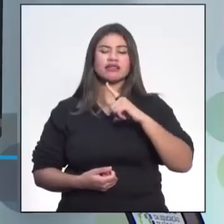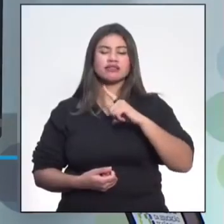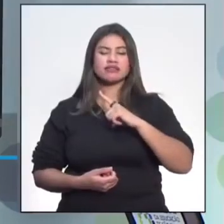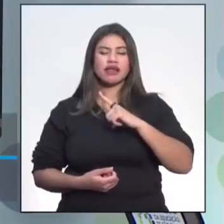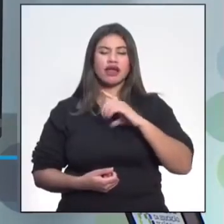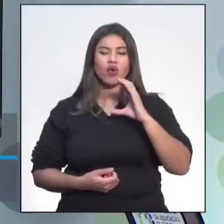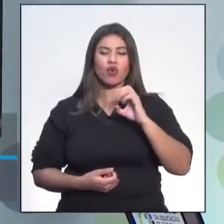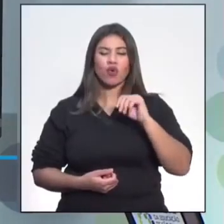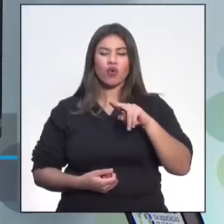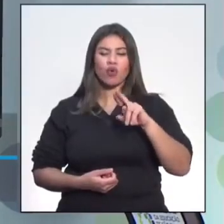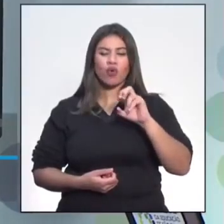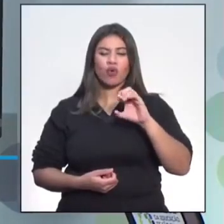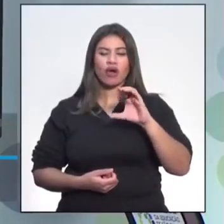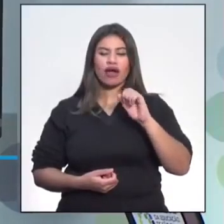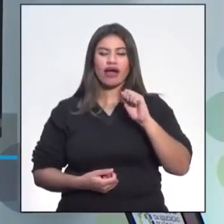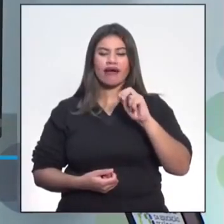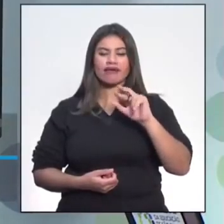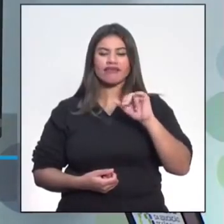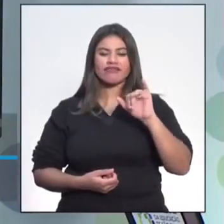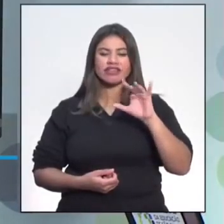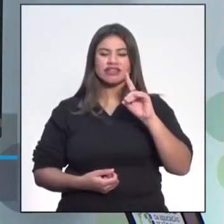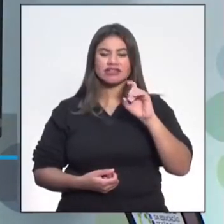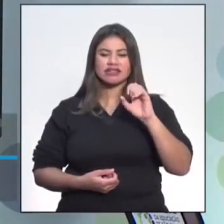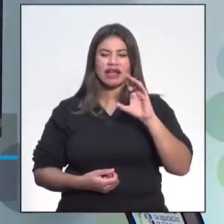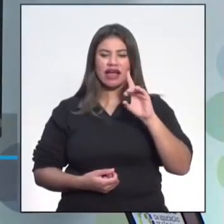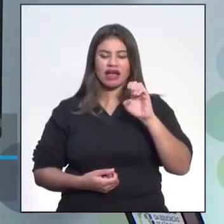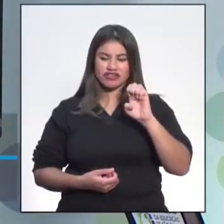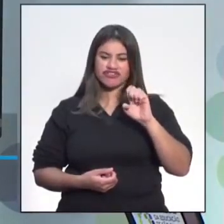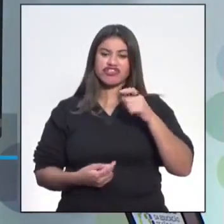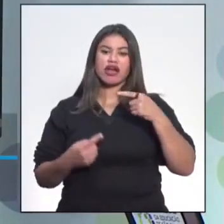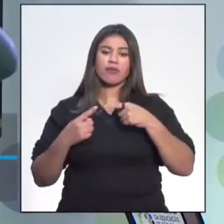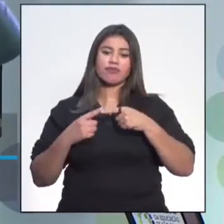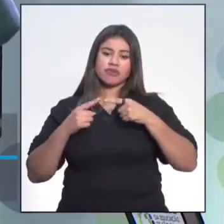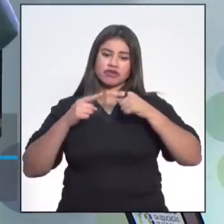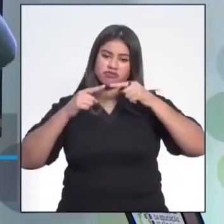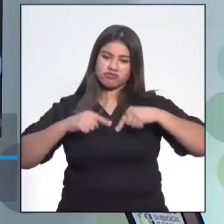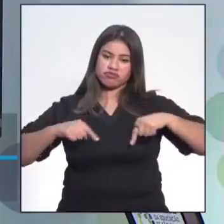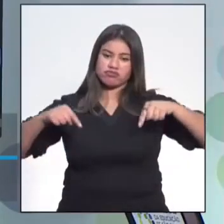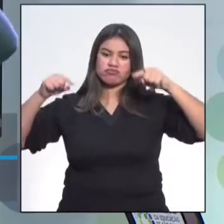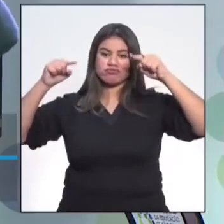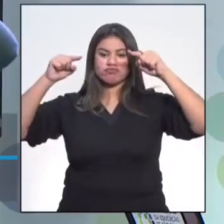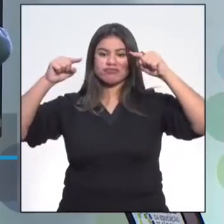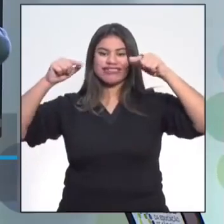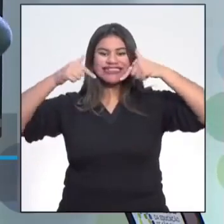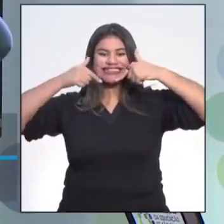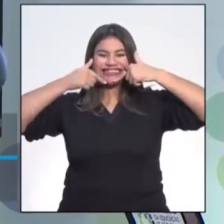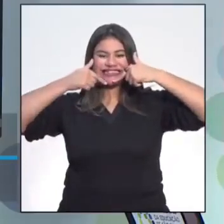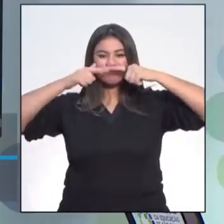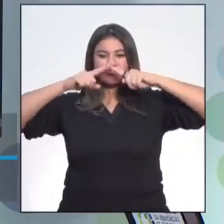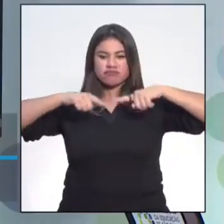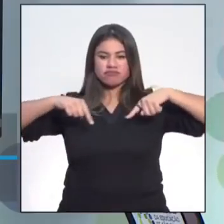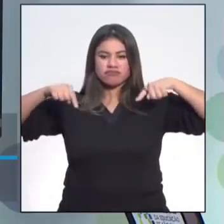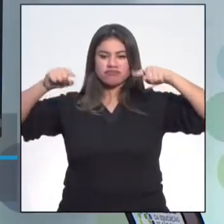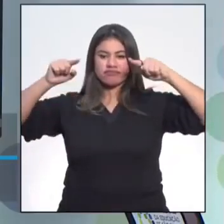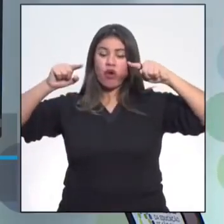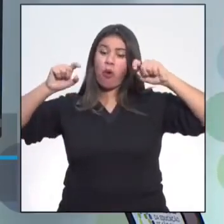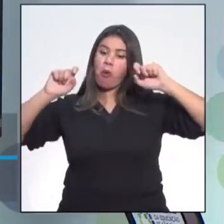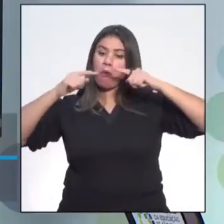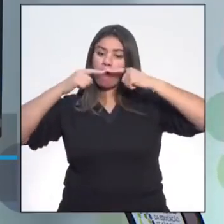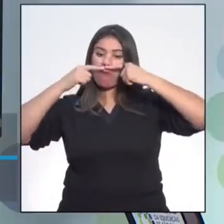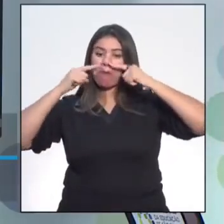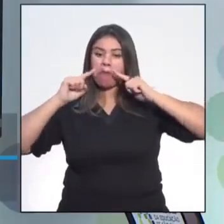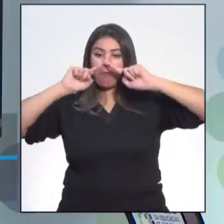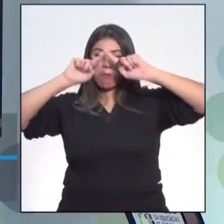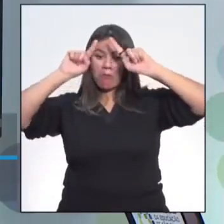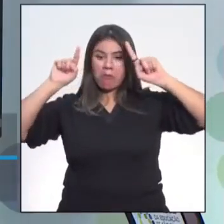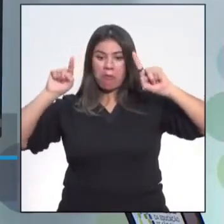Essa concavidade é a curvatura. Ela pode ser para cima ou para baixo. Ela pode estar sorrindo ou ela pode estar triste. Além disso,